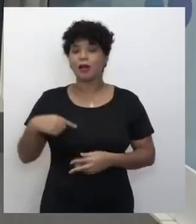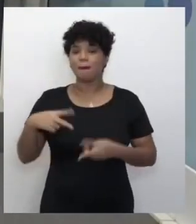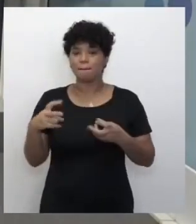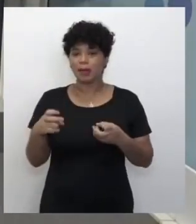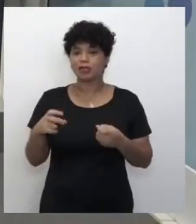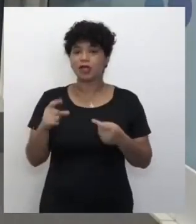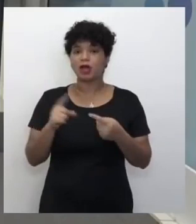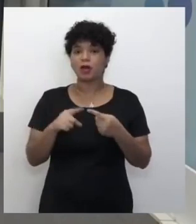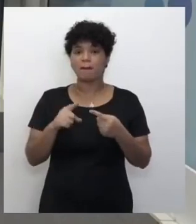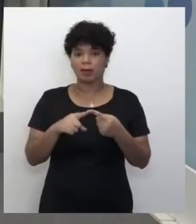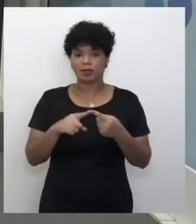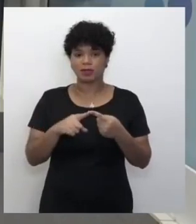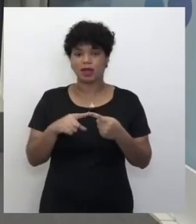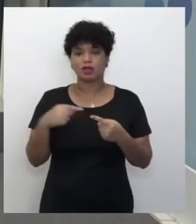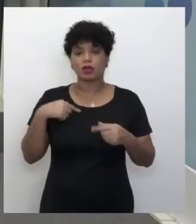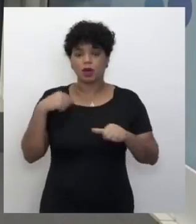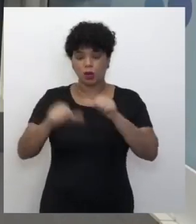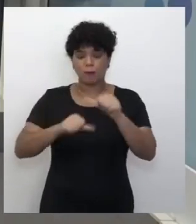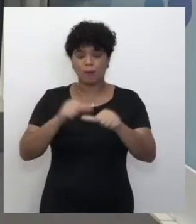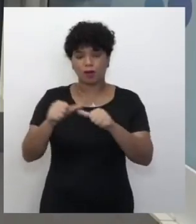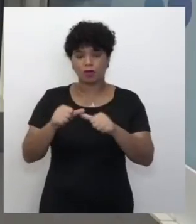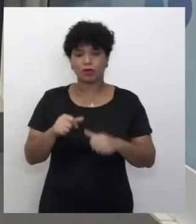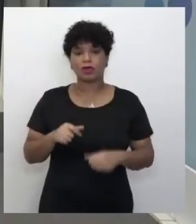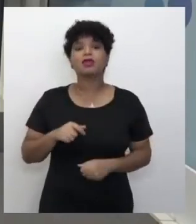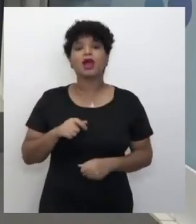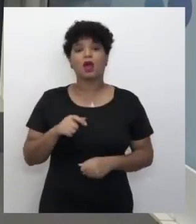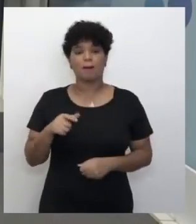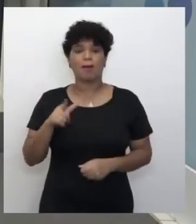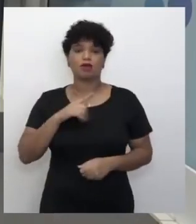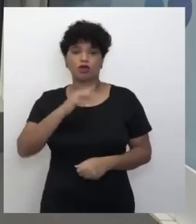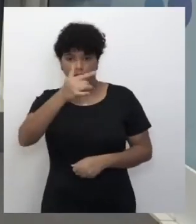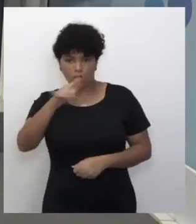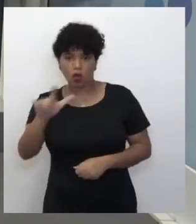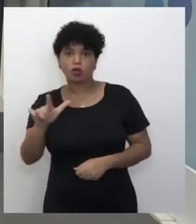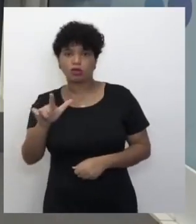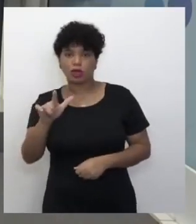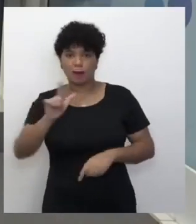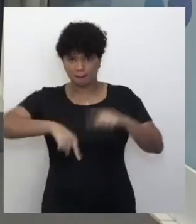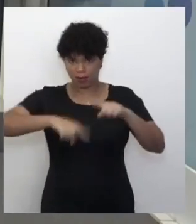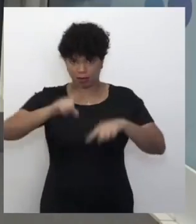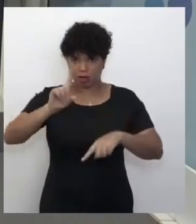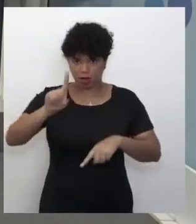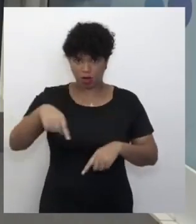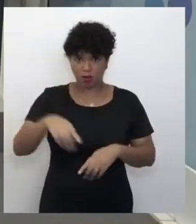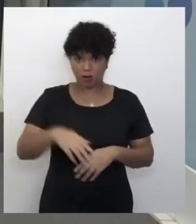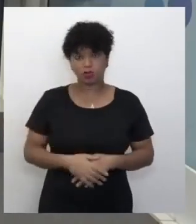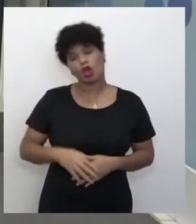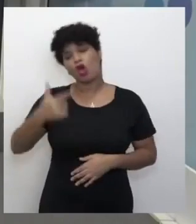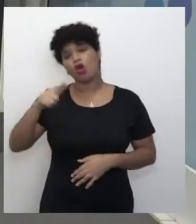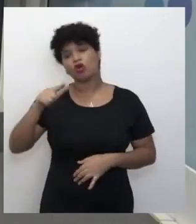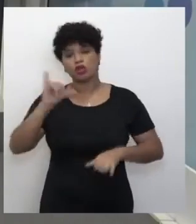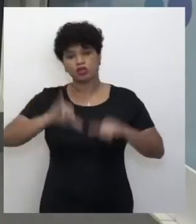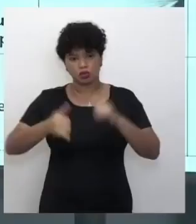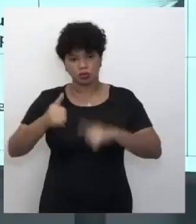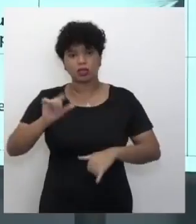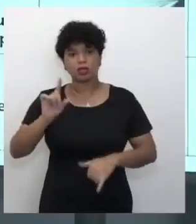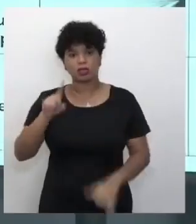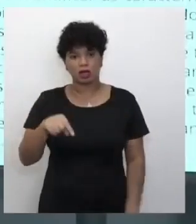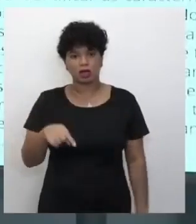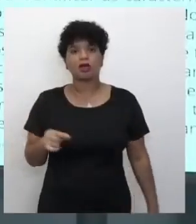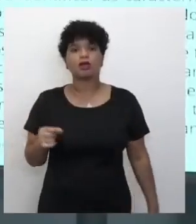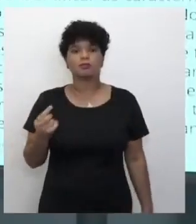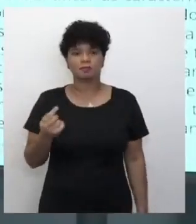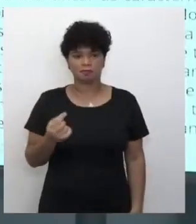então, a transformação da matéria inicial em outra matéria. Isso, em outra substância, né? Que é